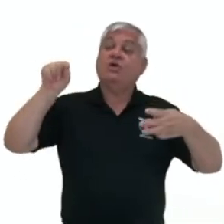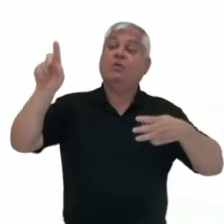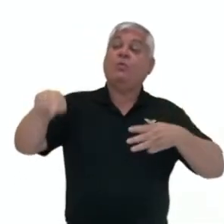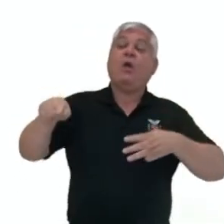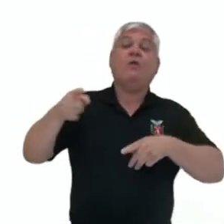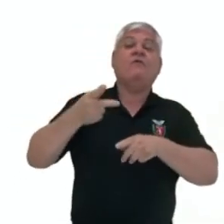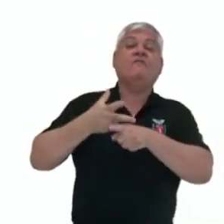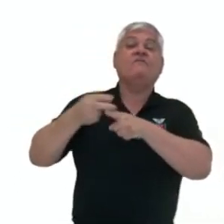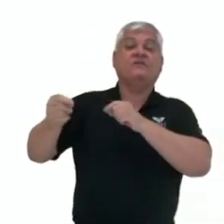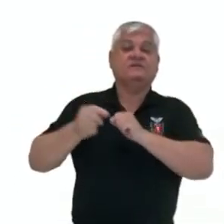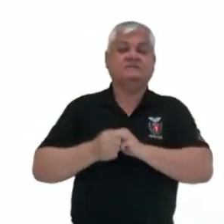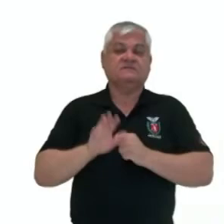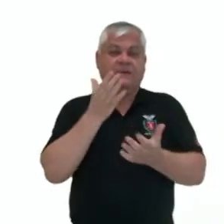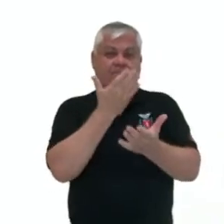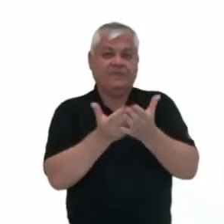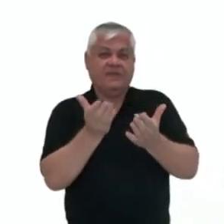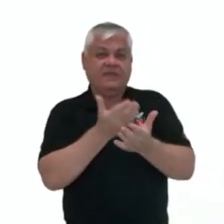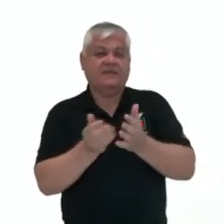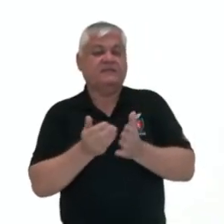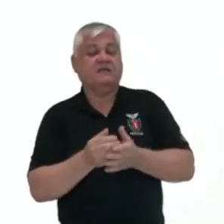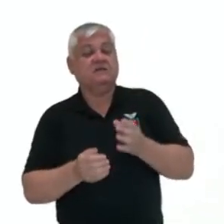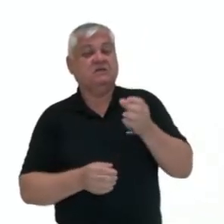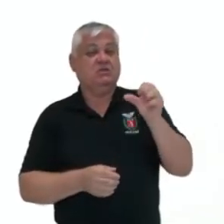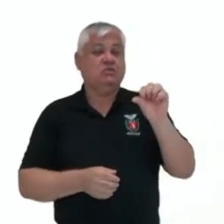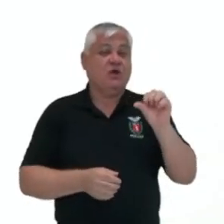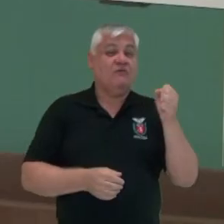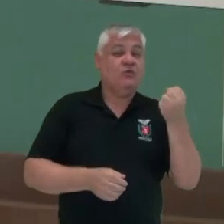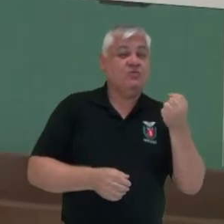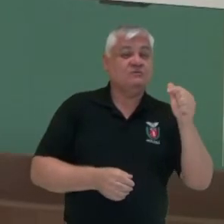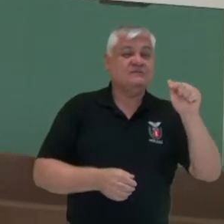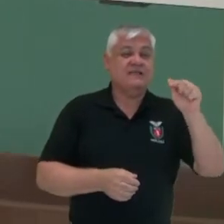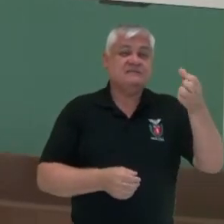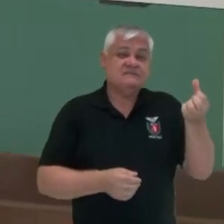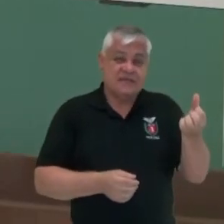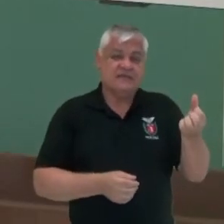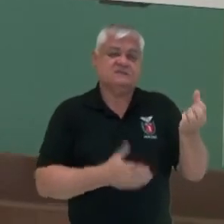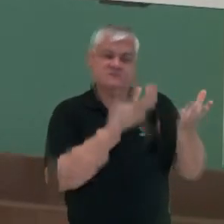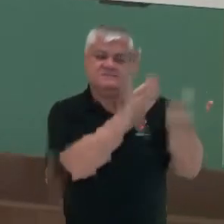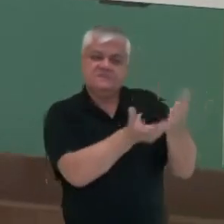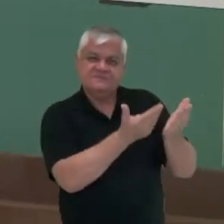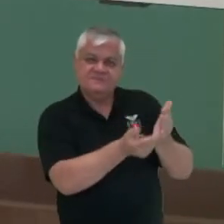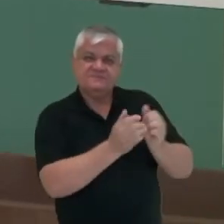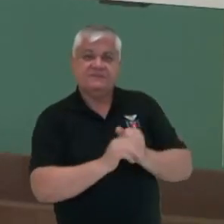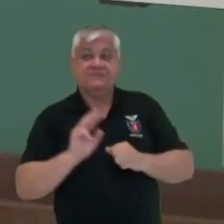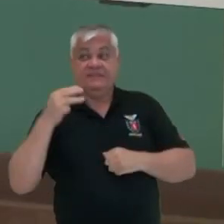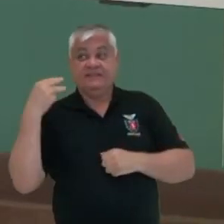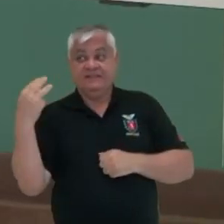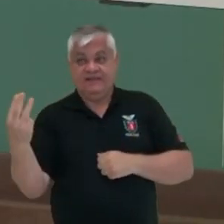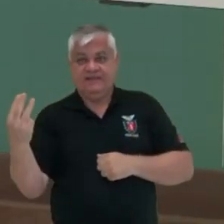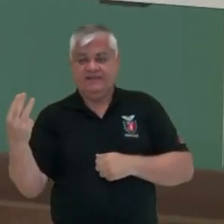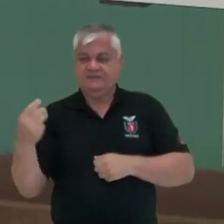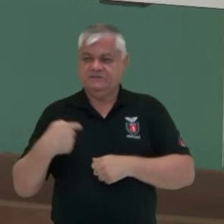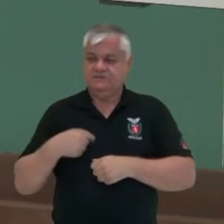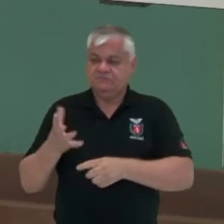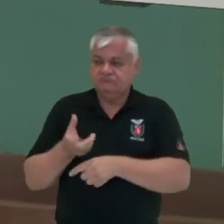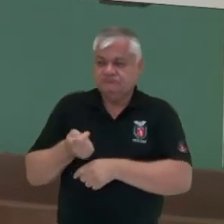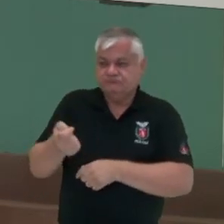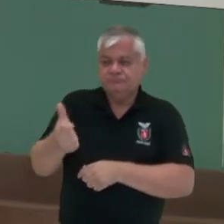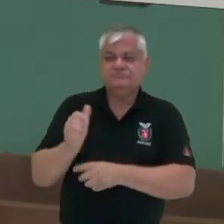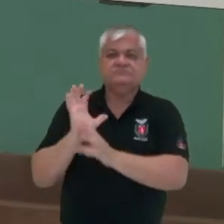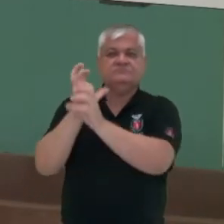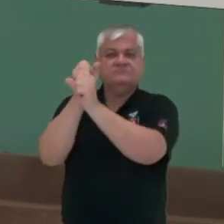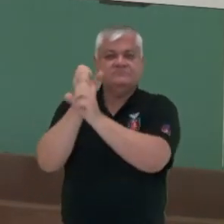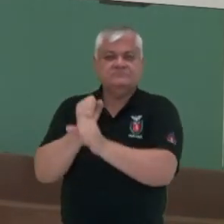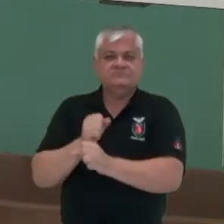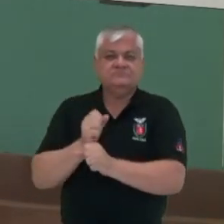e o perdedor com 9, 8, 7 ou 6 pontos. Então, são 5 árbitros, no final escolhem 3 que vão dar a pontuação final para ver